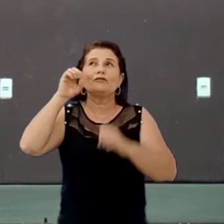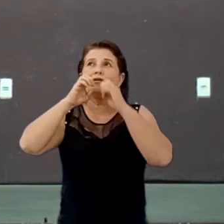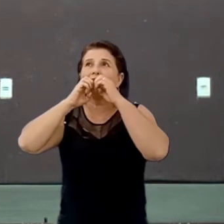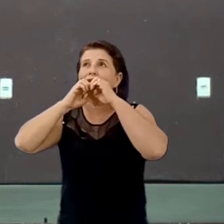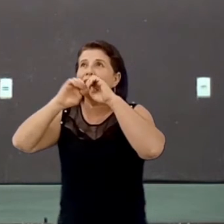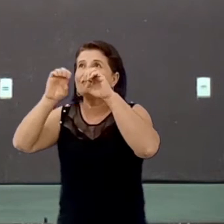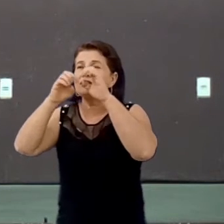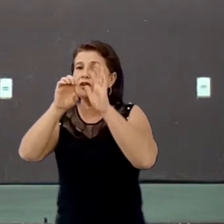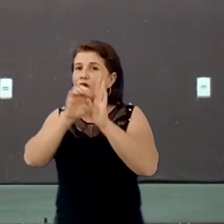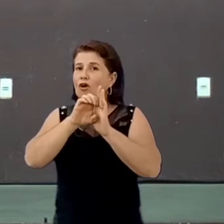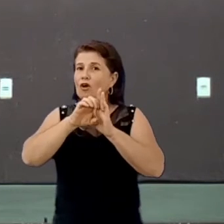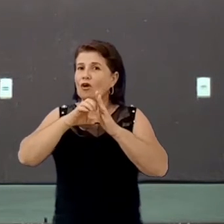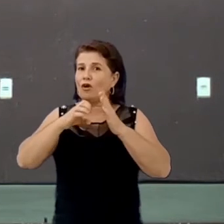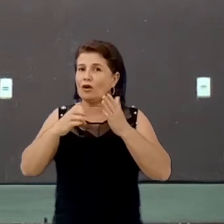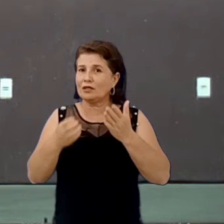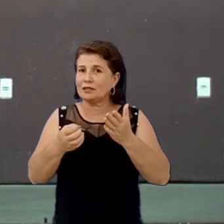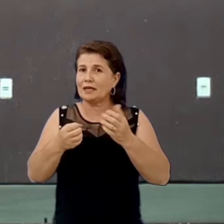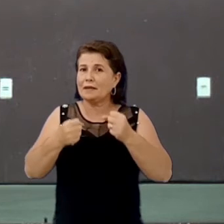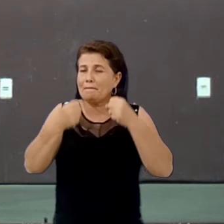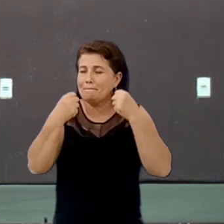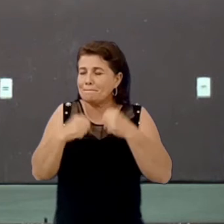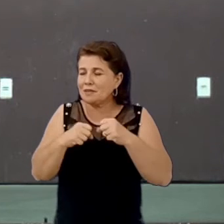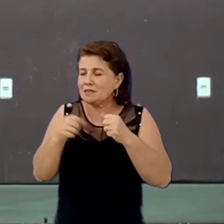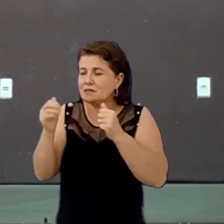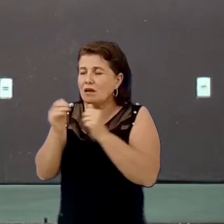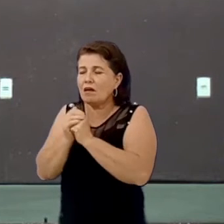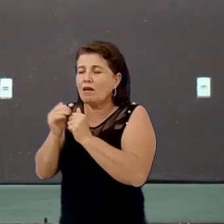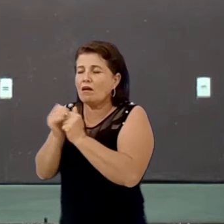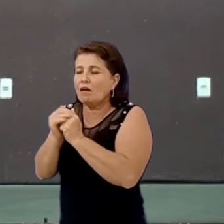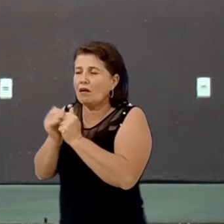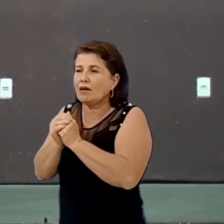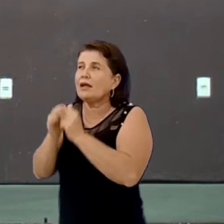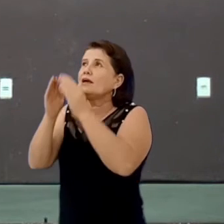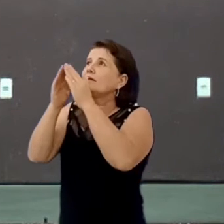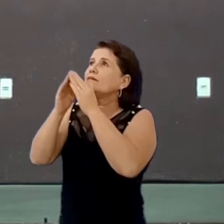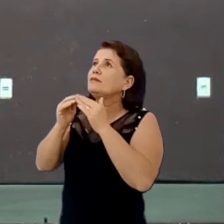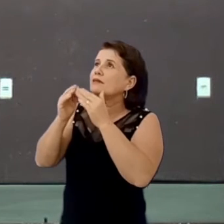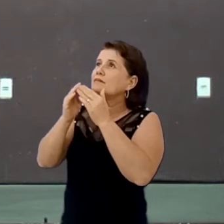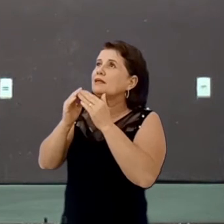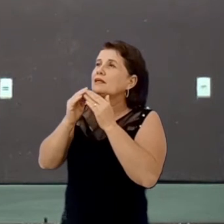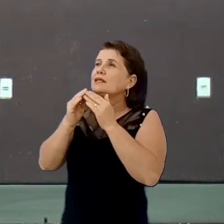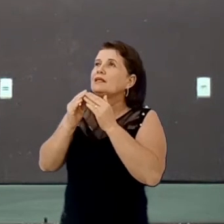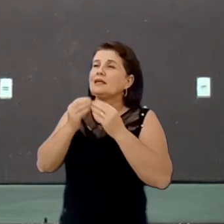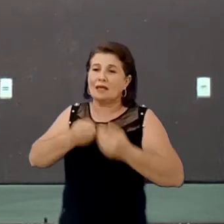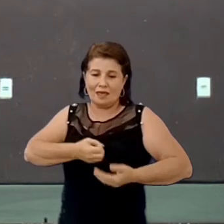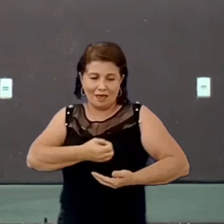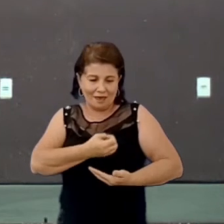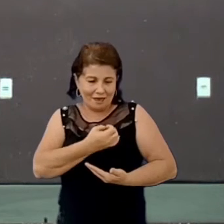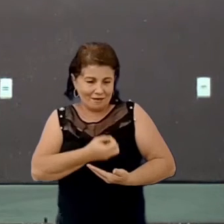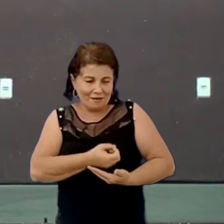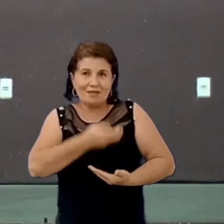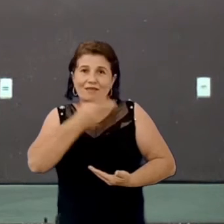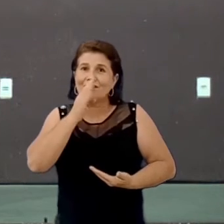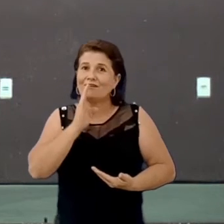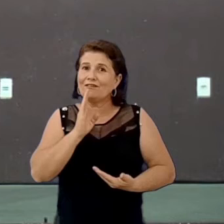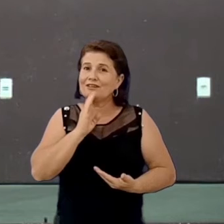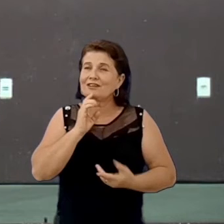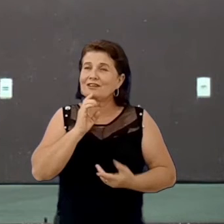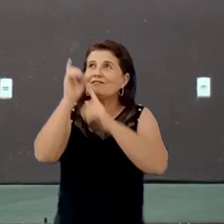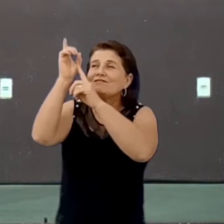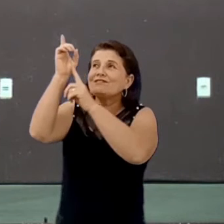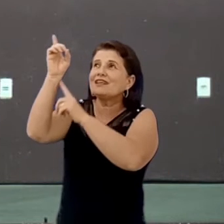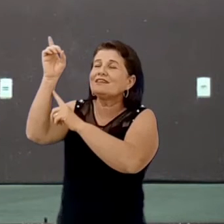de Colossenses, não deixamos de orar por vocês e de pedir que transbordem do pleno conhecimento da vontade de